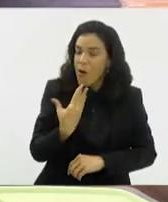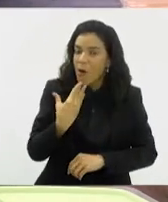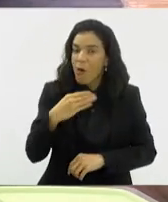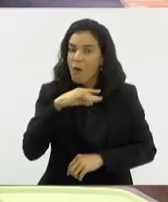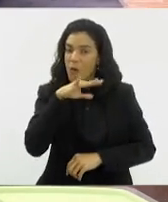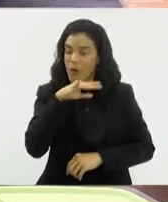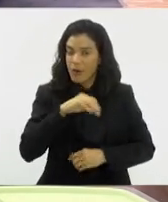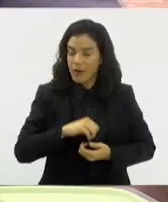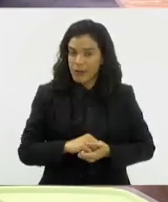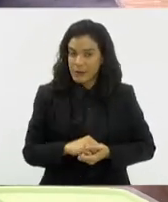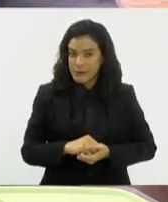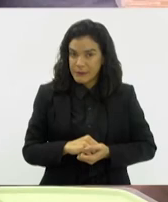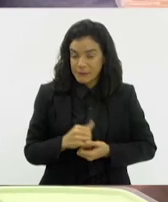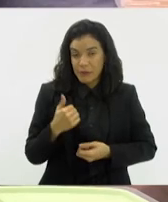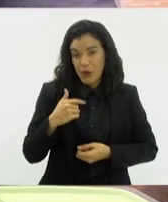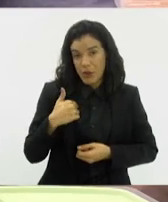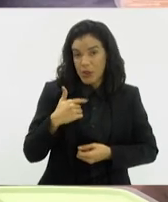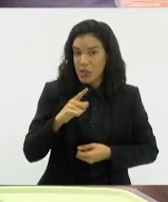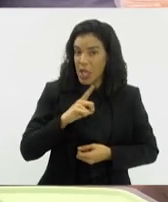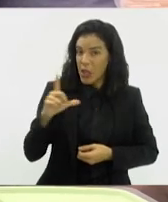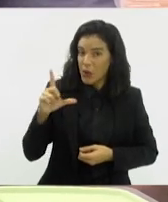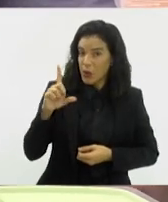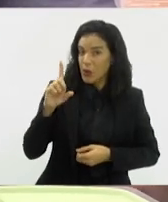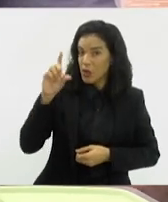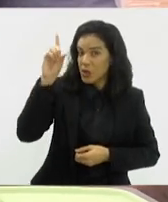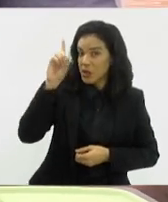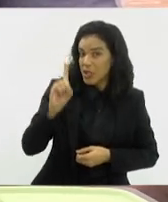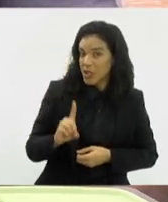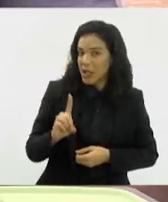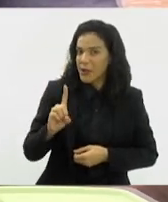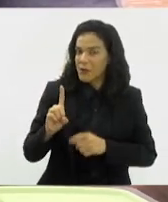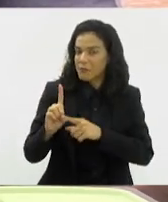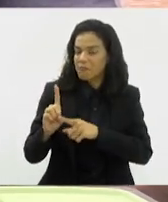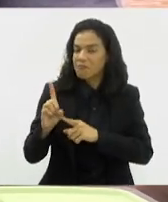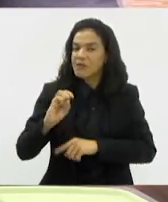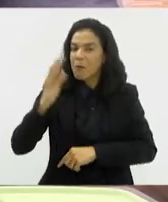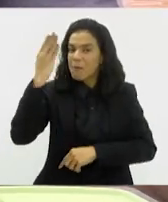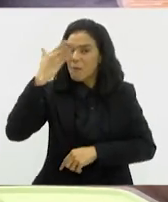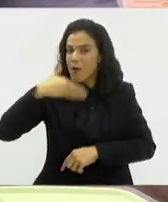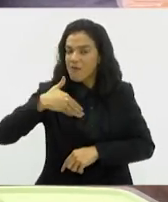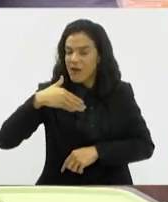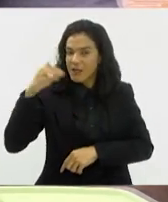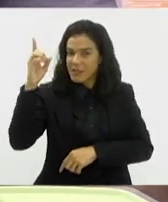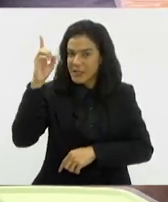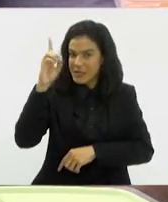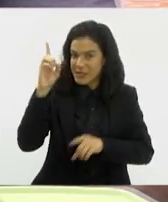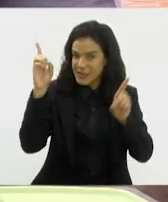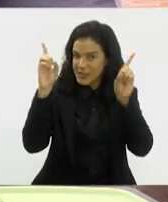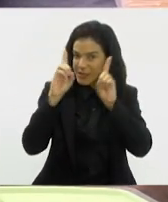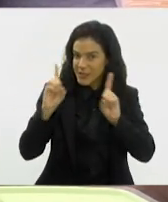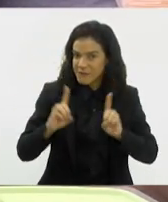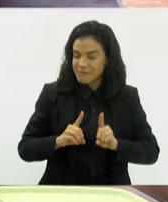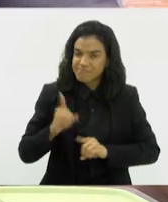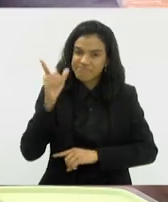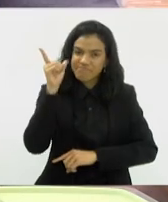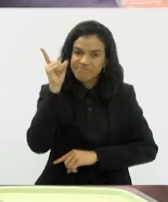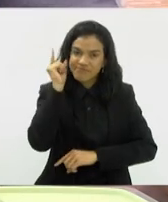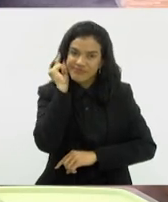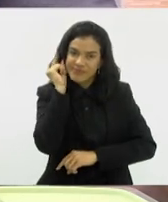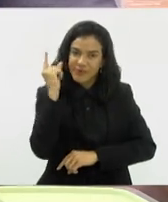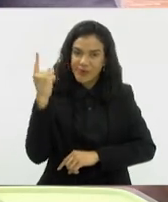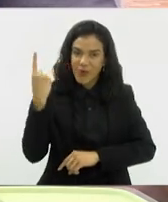tenho que ver que novos direitos eu vou ter uma vez comprovada essa deficiência auditiva